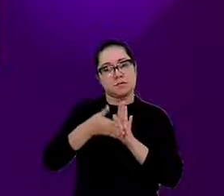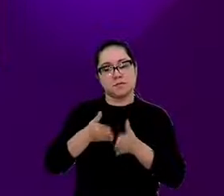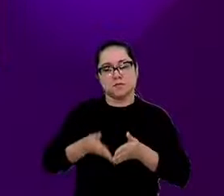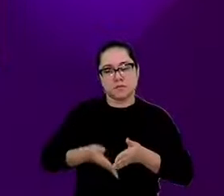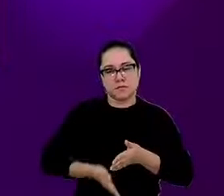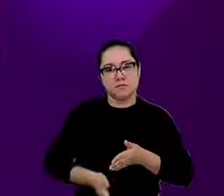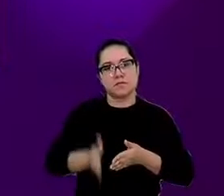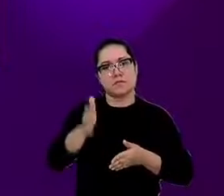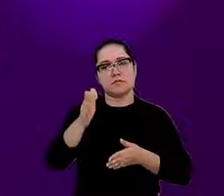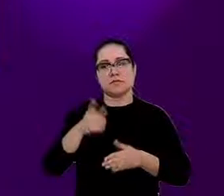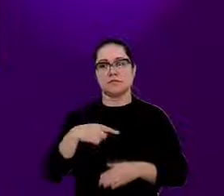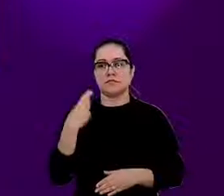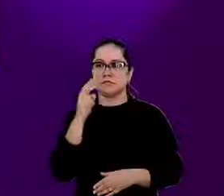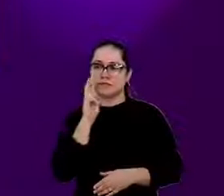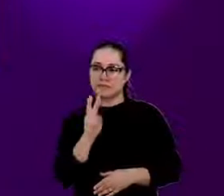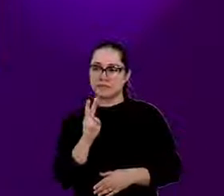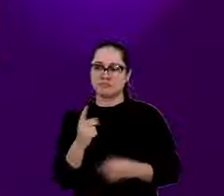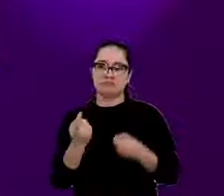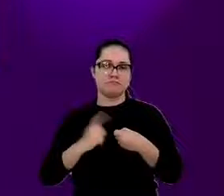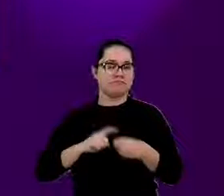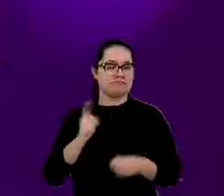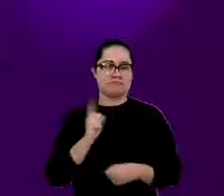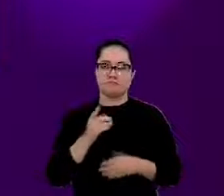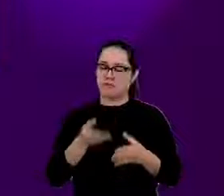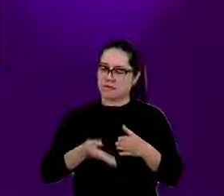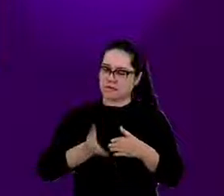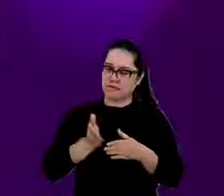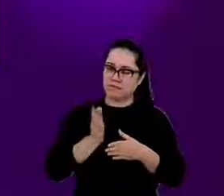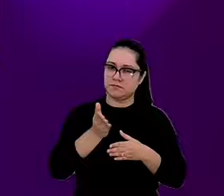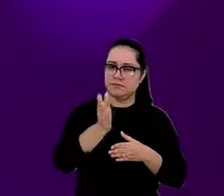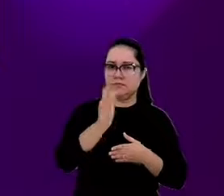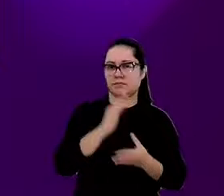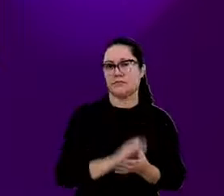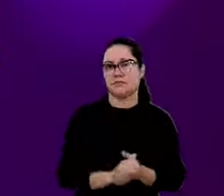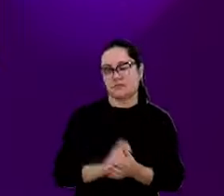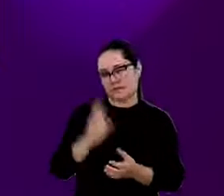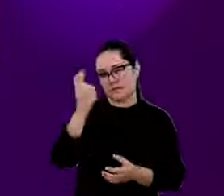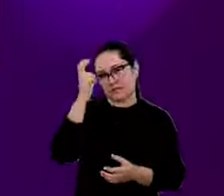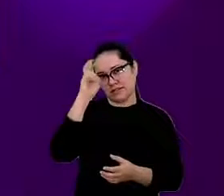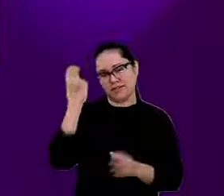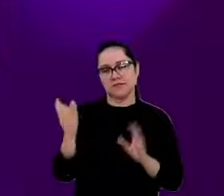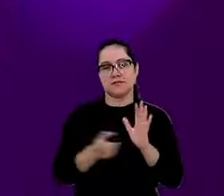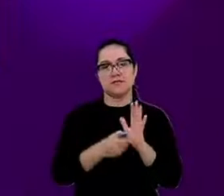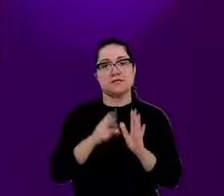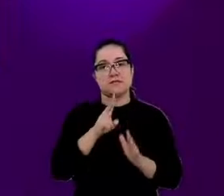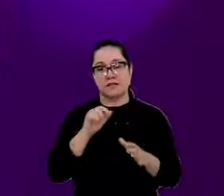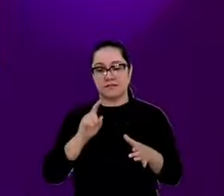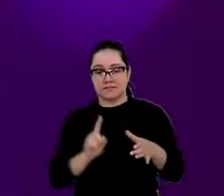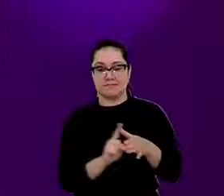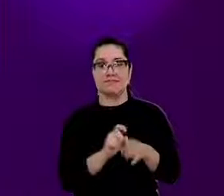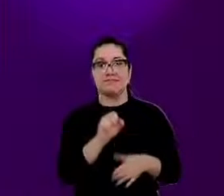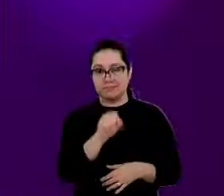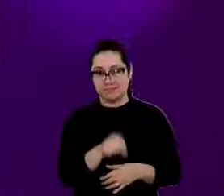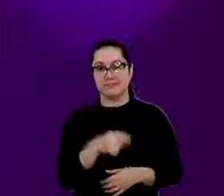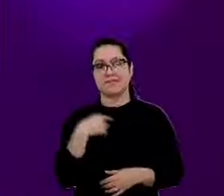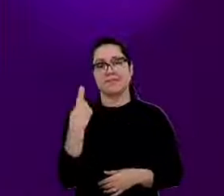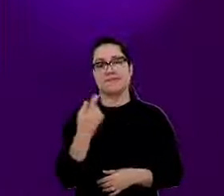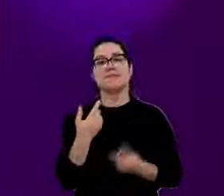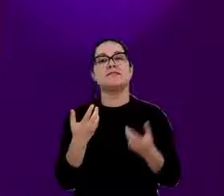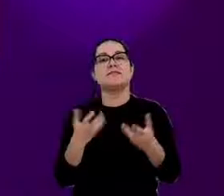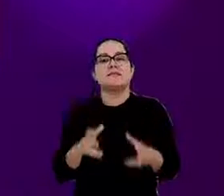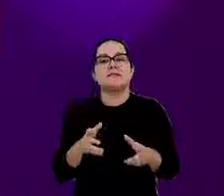a gente está vendo que não volta atrás. A inteligência artificial ela vai ser incorporada e depende de nós